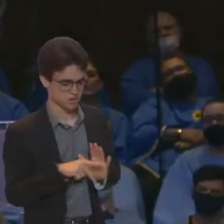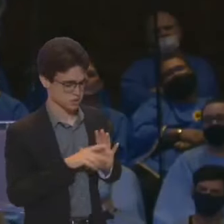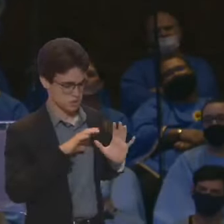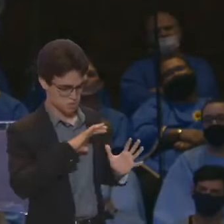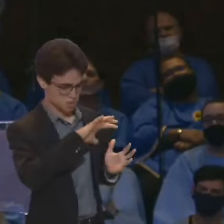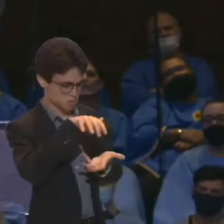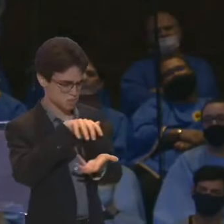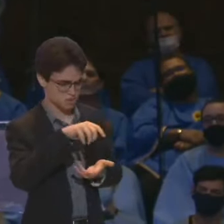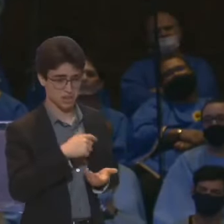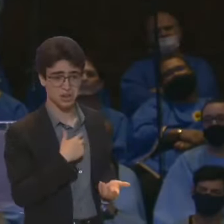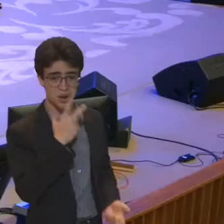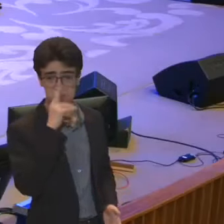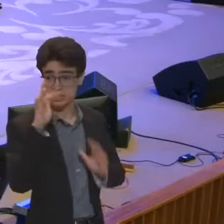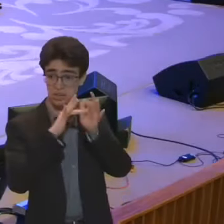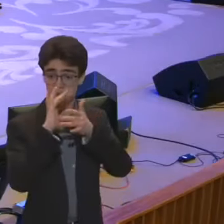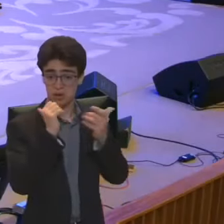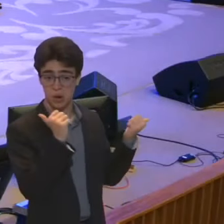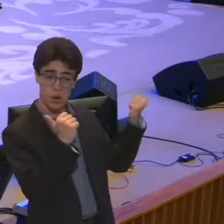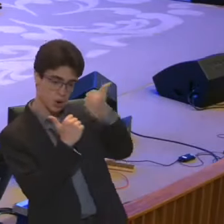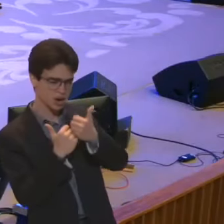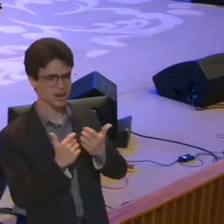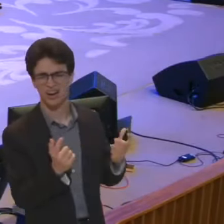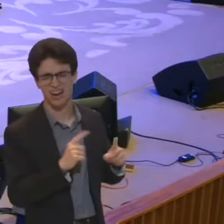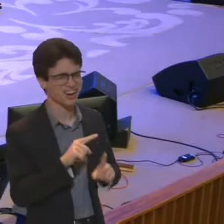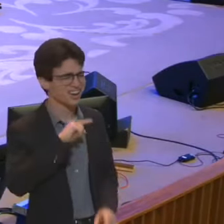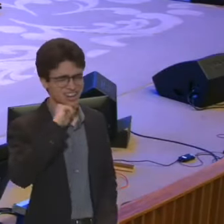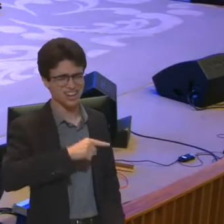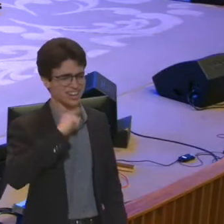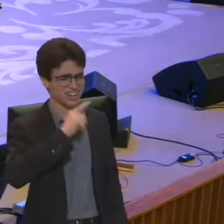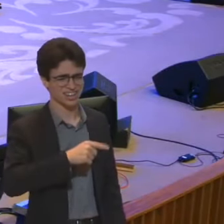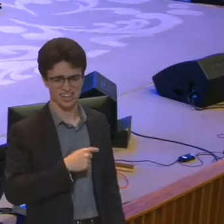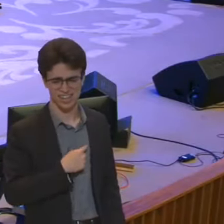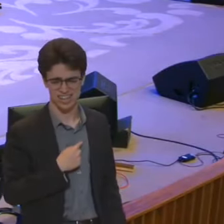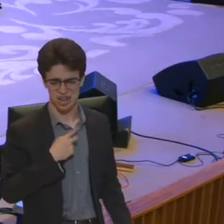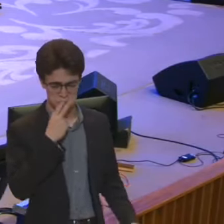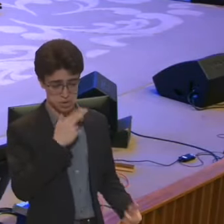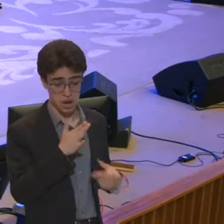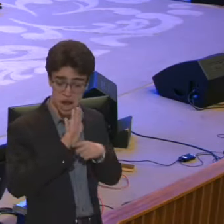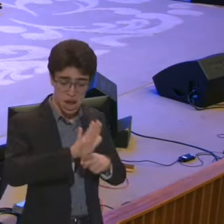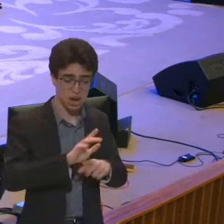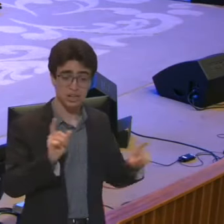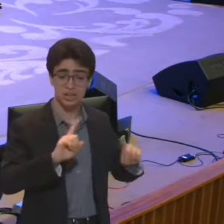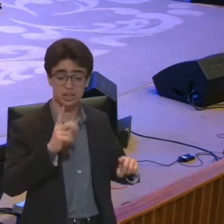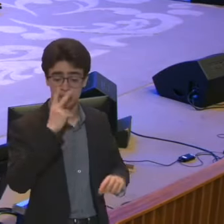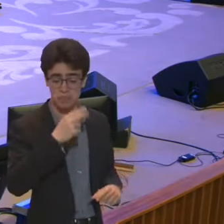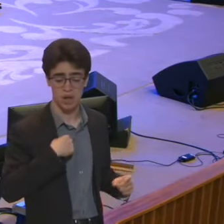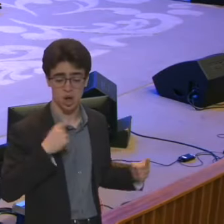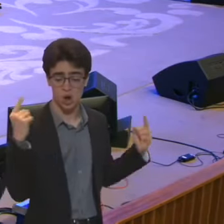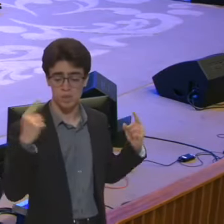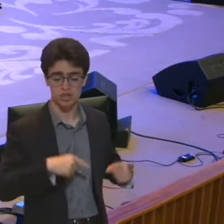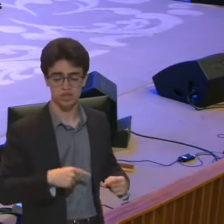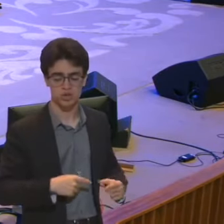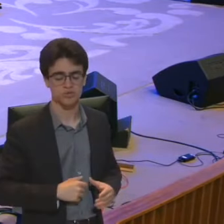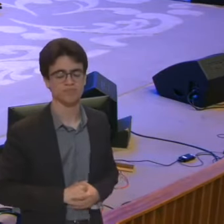vou estar tomando a posição que é dele, nunca vou conseguir. Eu não vou mais ser cooperador, eu vou ser